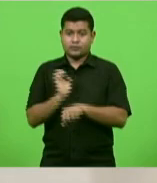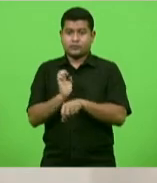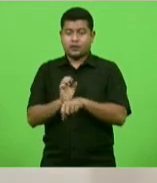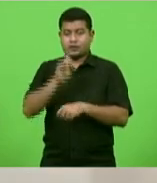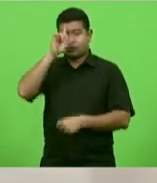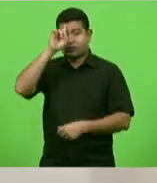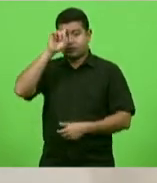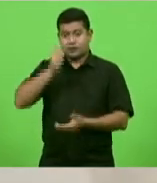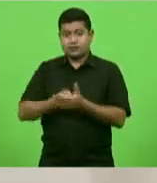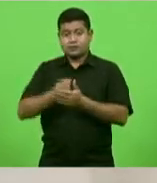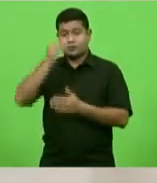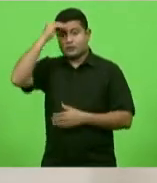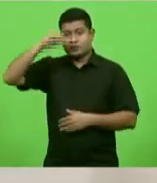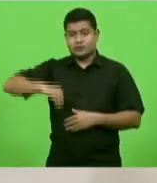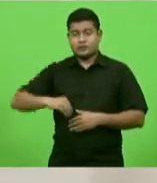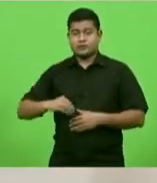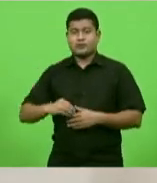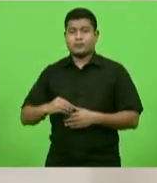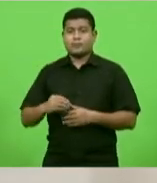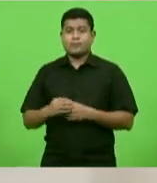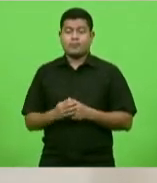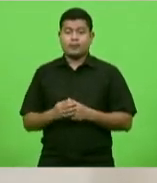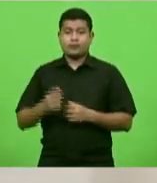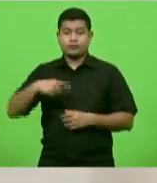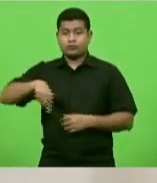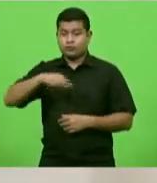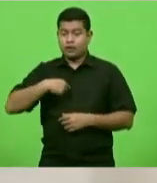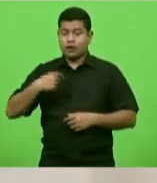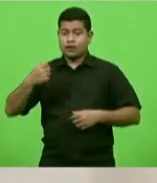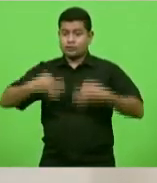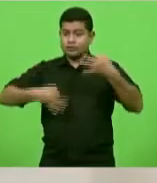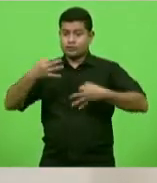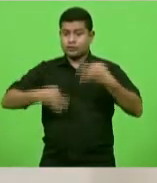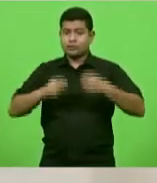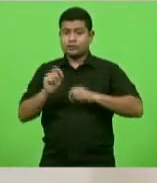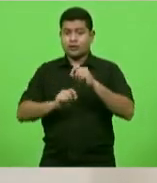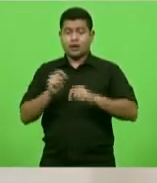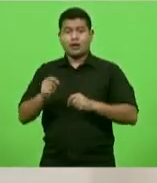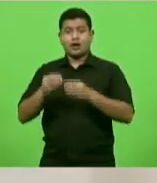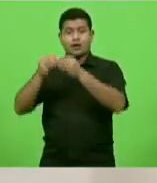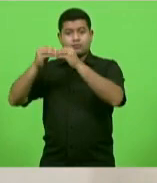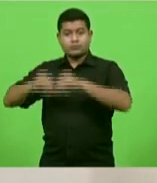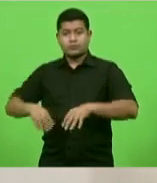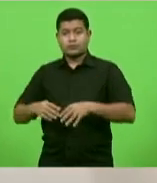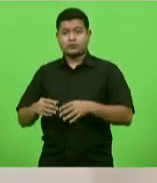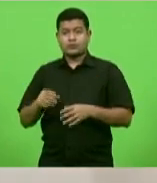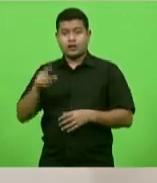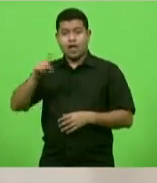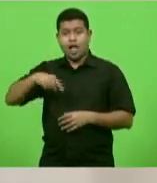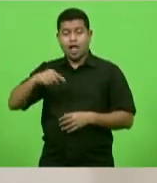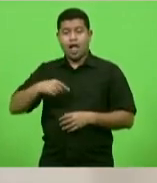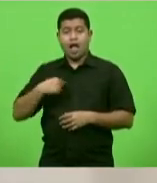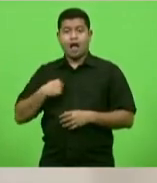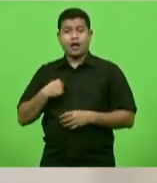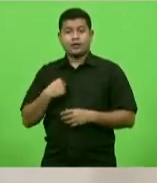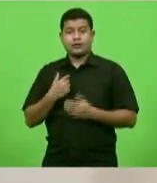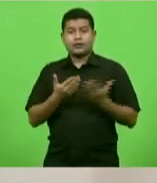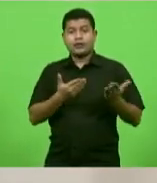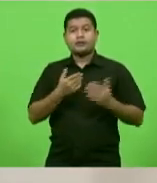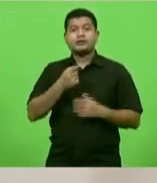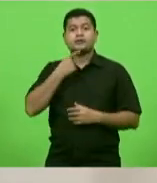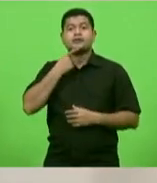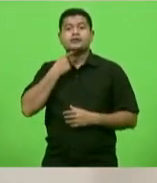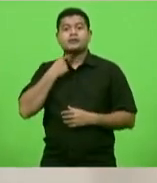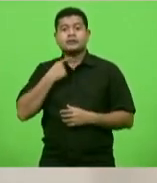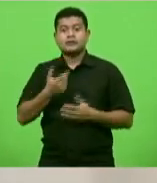ato concreto que causou efetivamente danos dolosos ao erário. Busca-se julgar a mera pretensão do